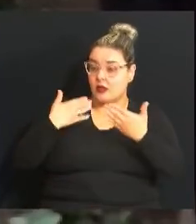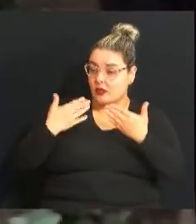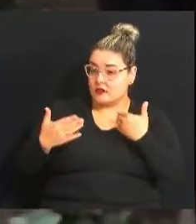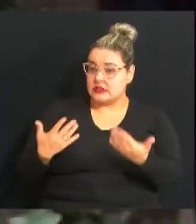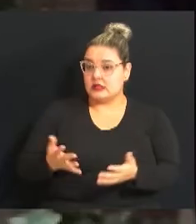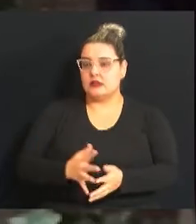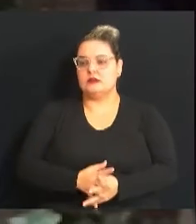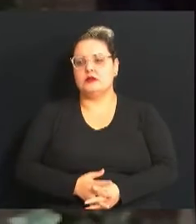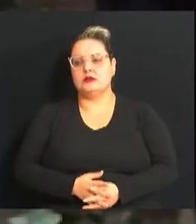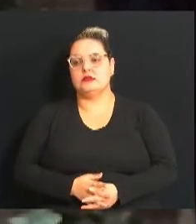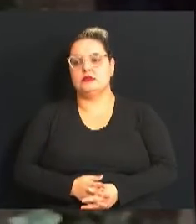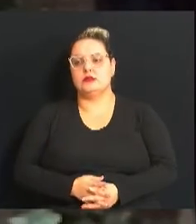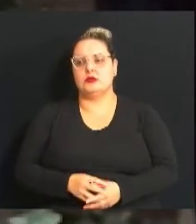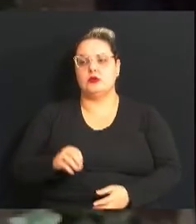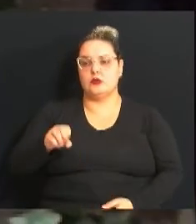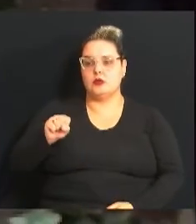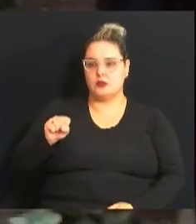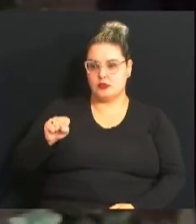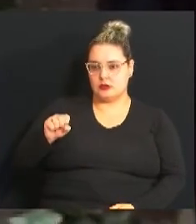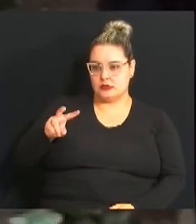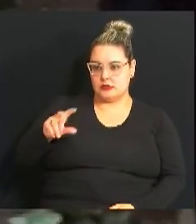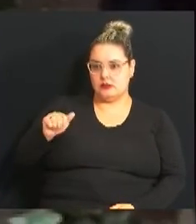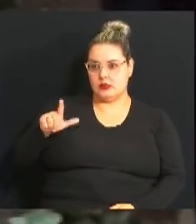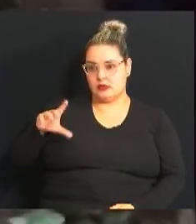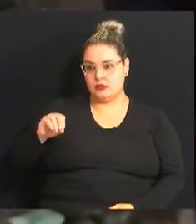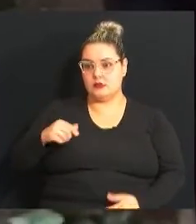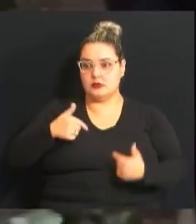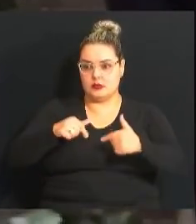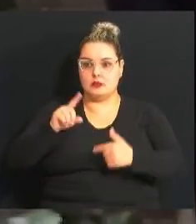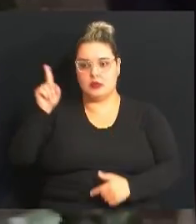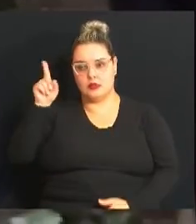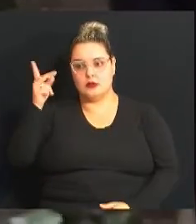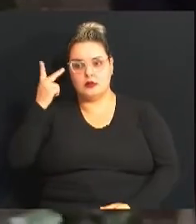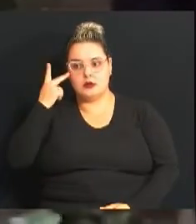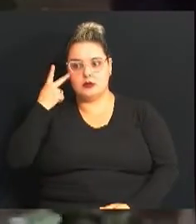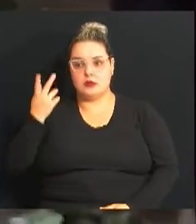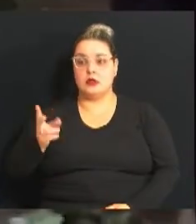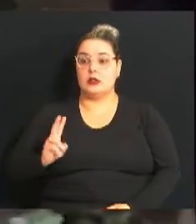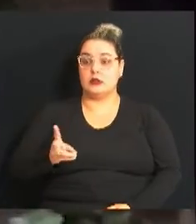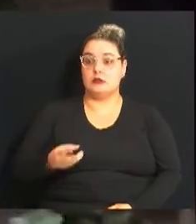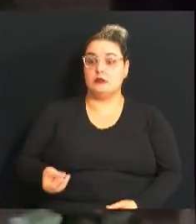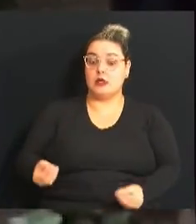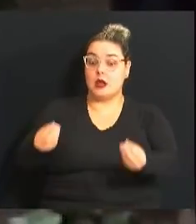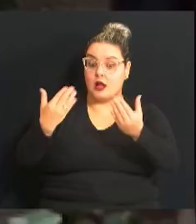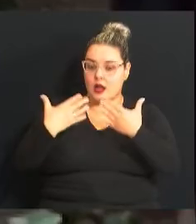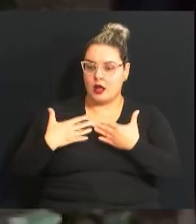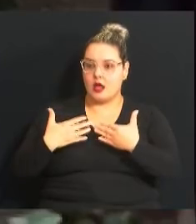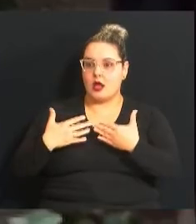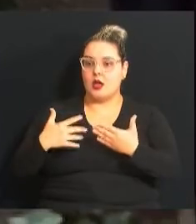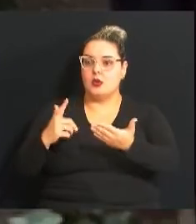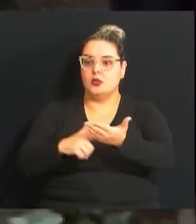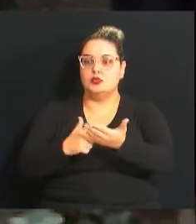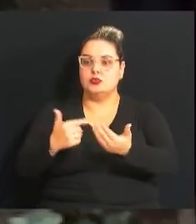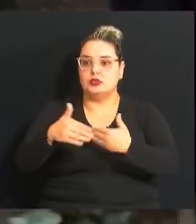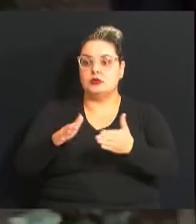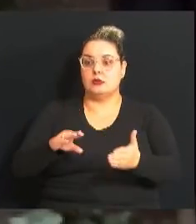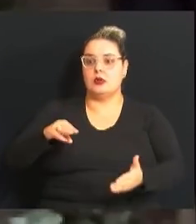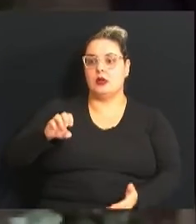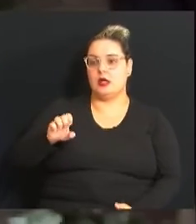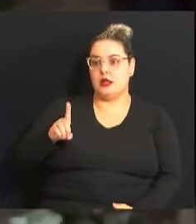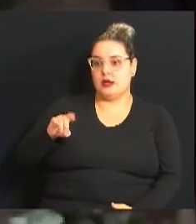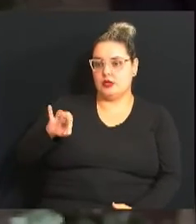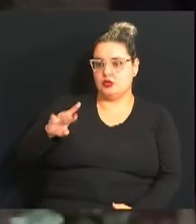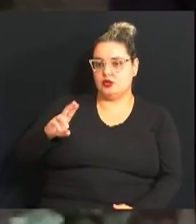e como o Oswaldo trabalha em São Paulo também, ele sempre me trazia os livros caixinha da editora Matrix, e